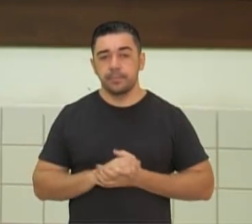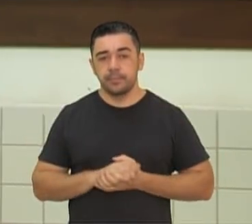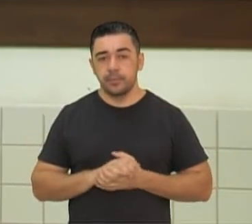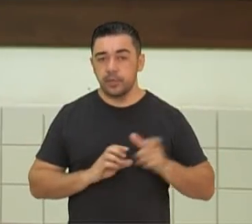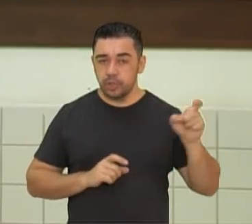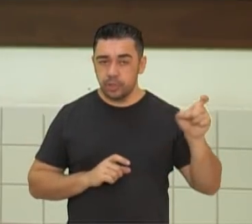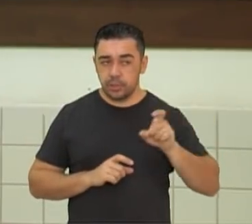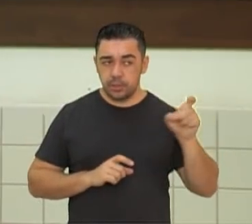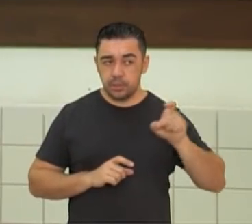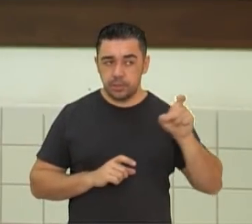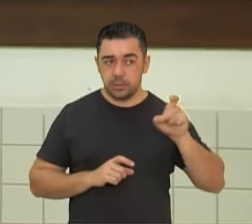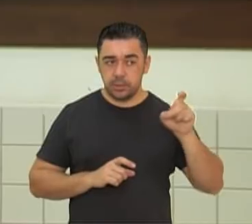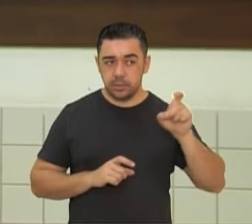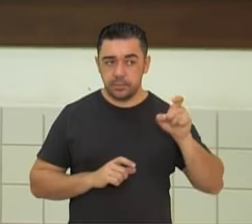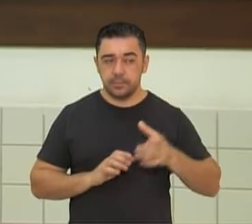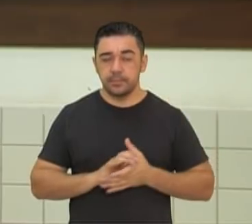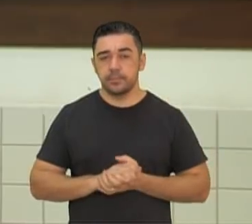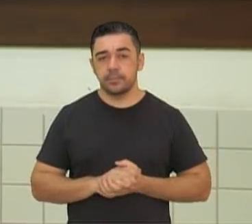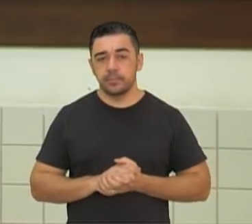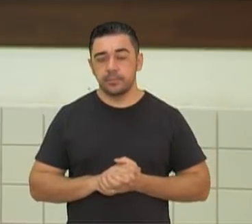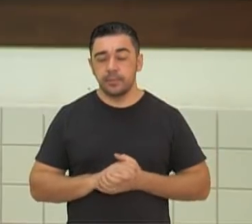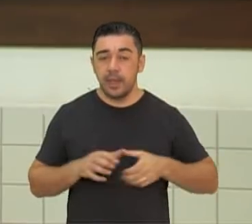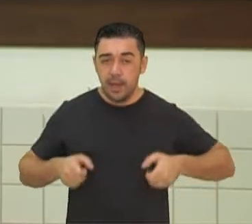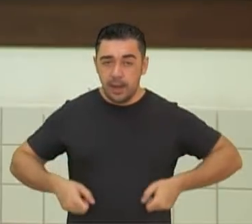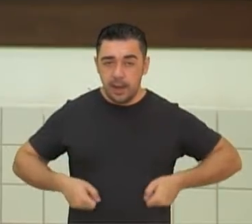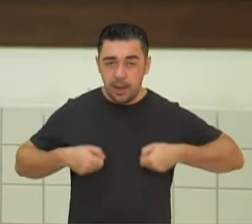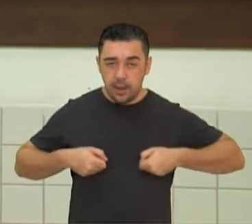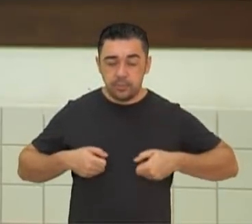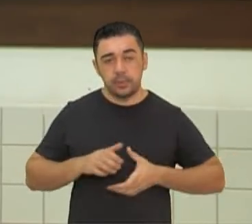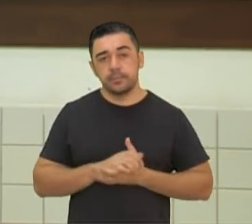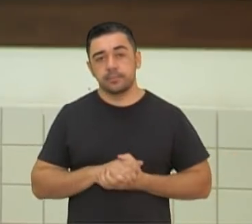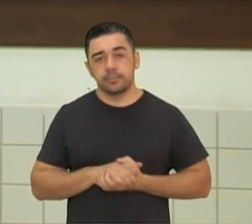de X e a calça